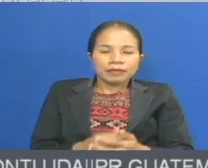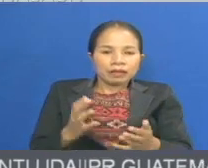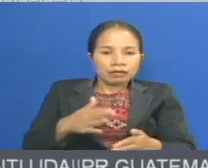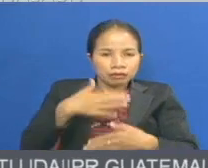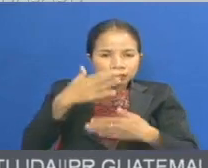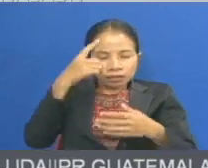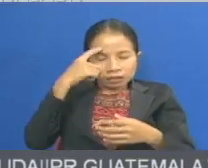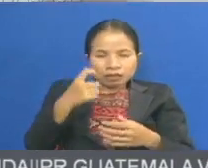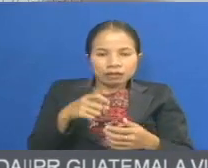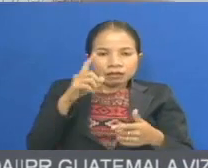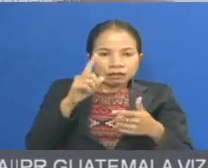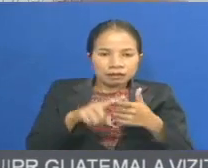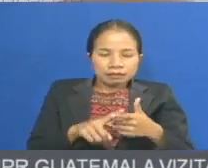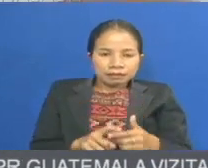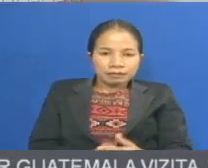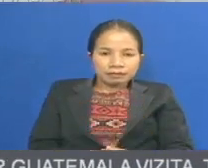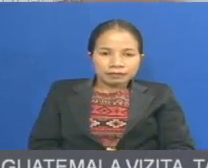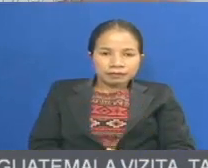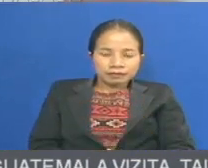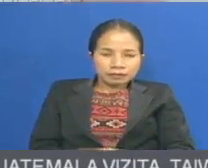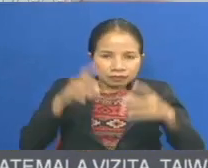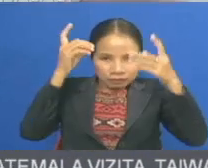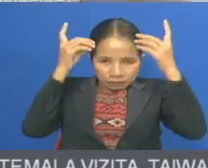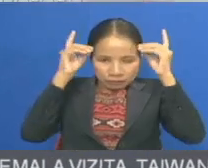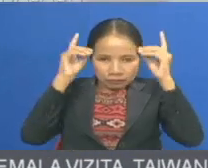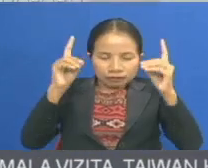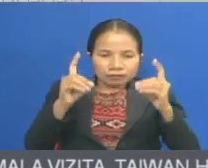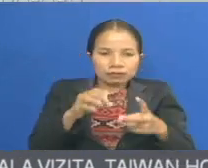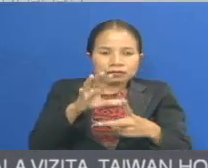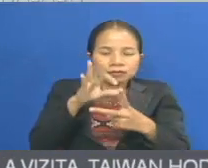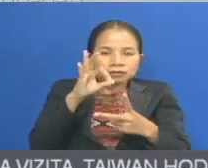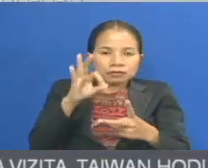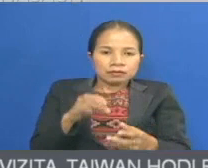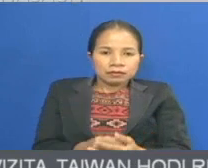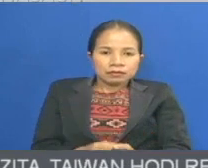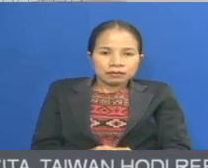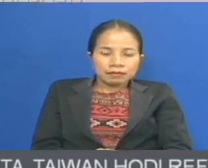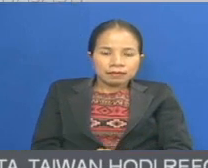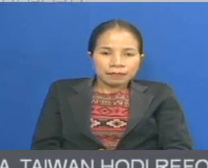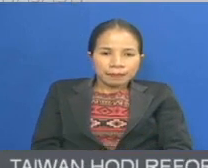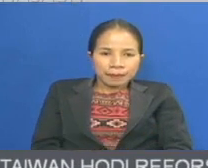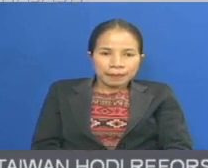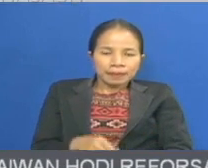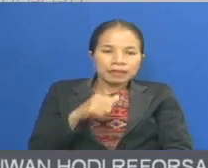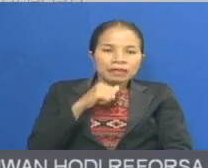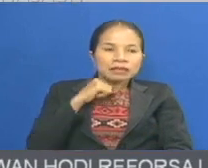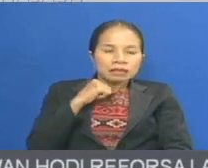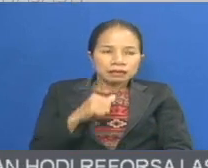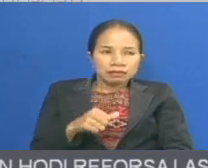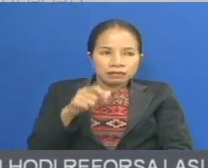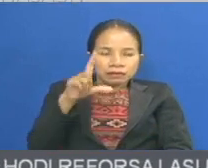tamba to ikus am papa decidi no nomea Padre Leandro ba